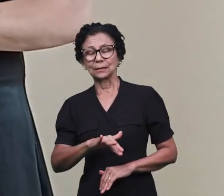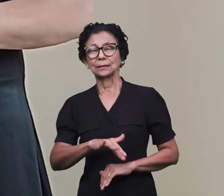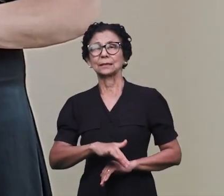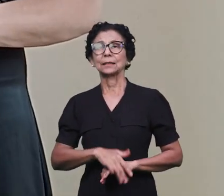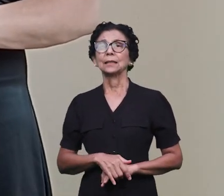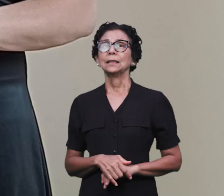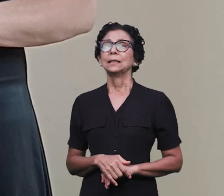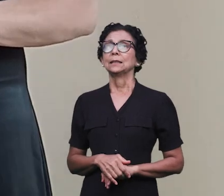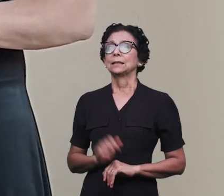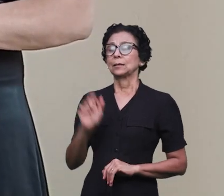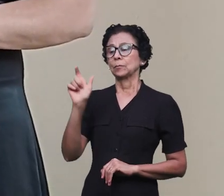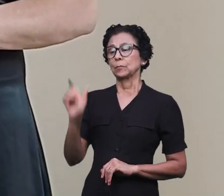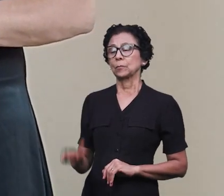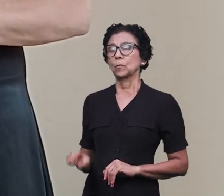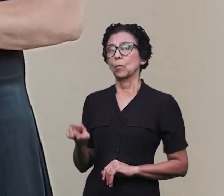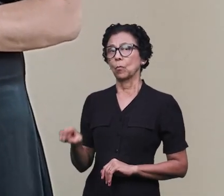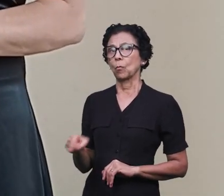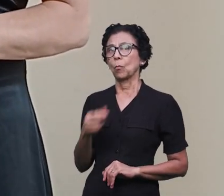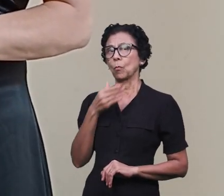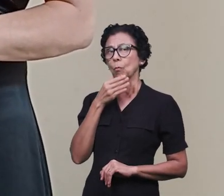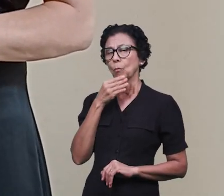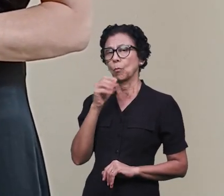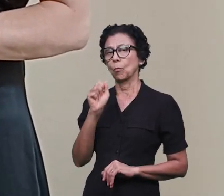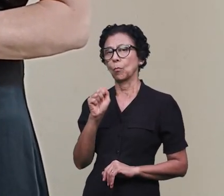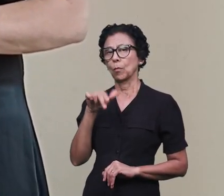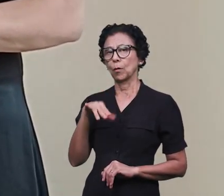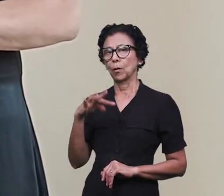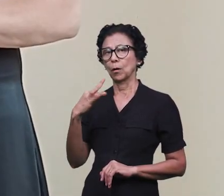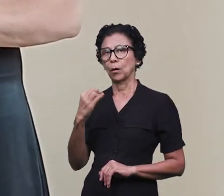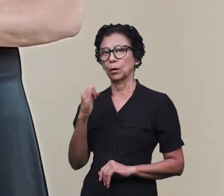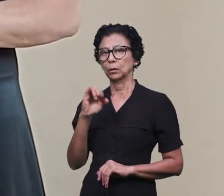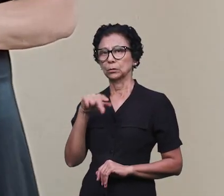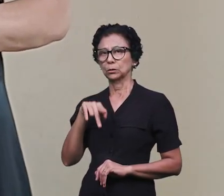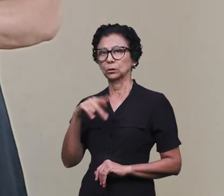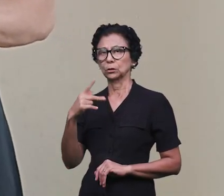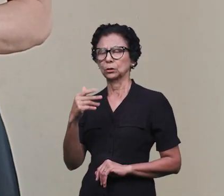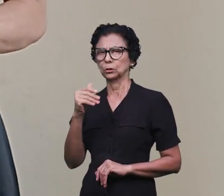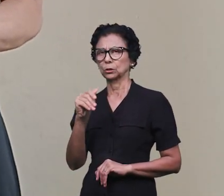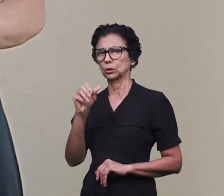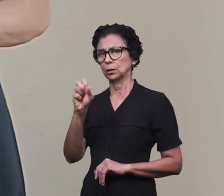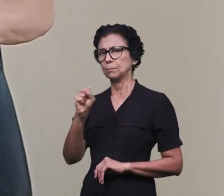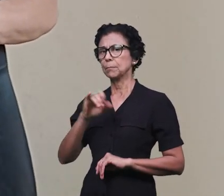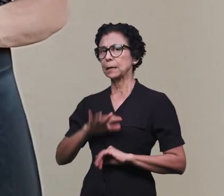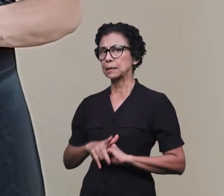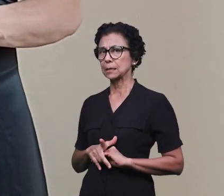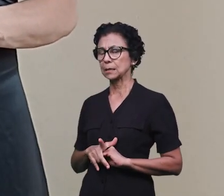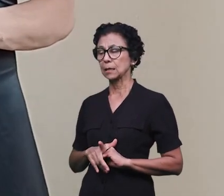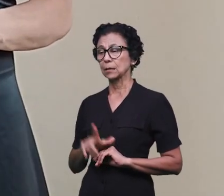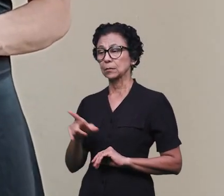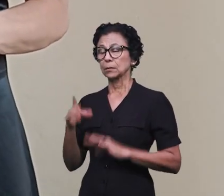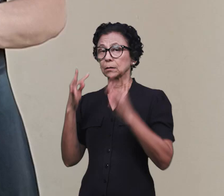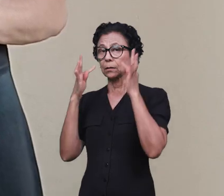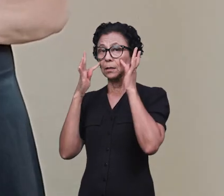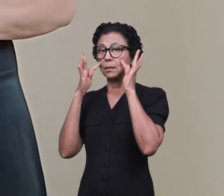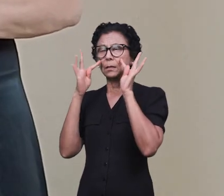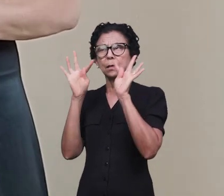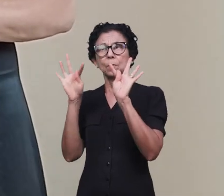ele foi considerado fiel testemunho. Como que nós podemos falar que é ser